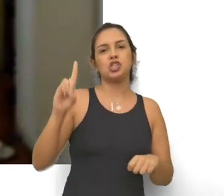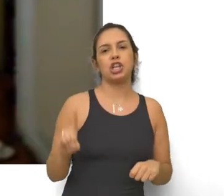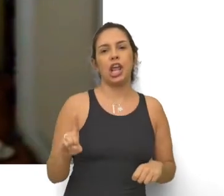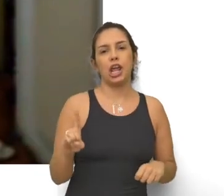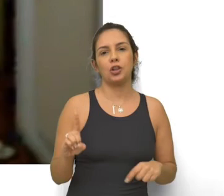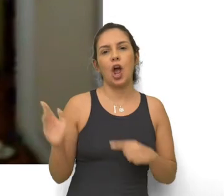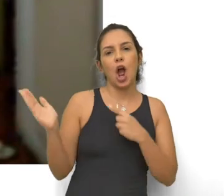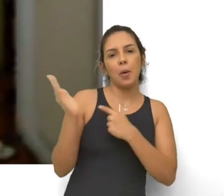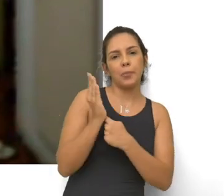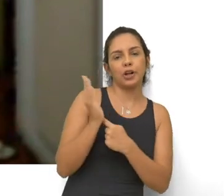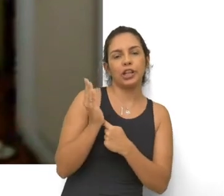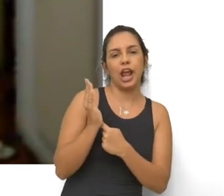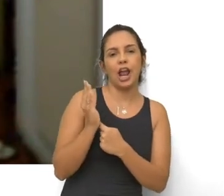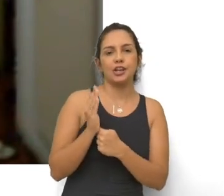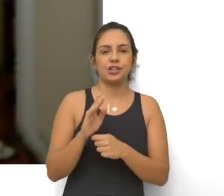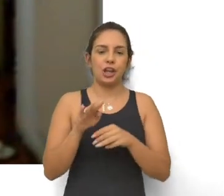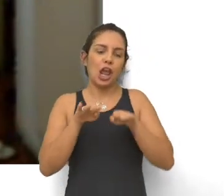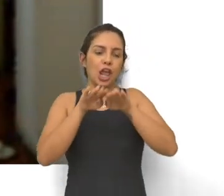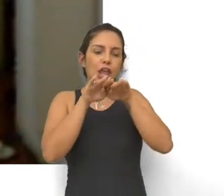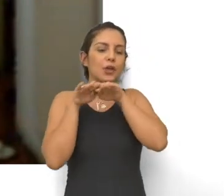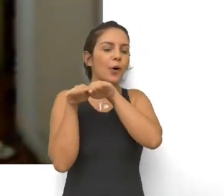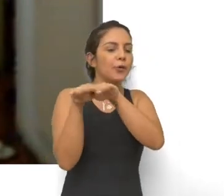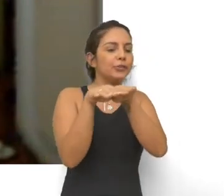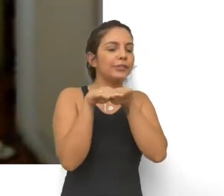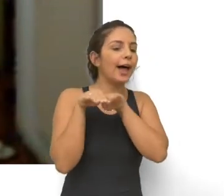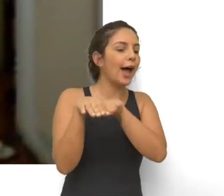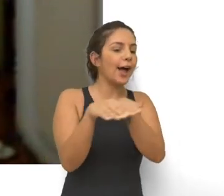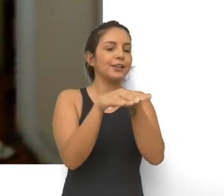né? Com igualdade,